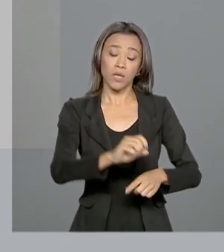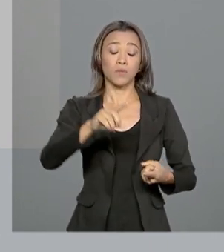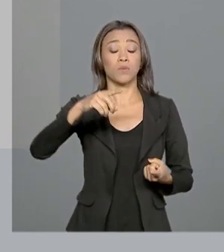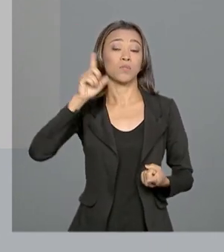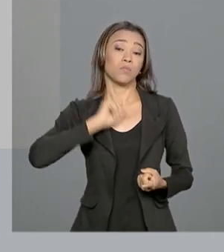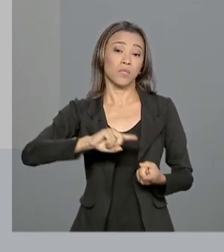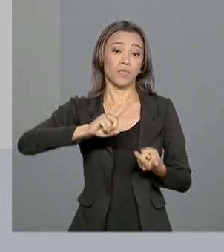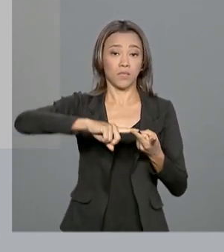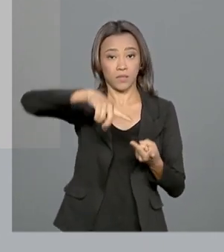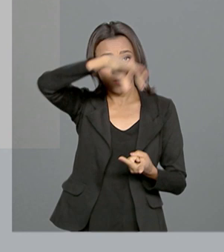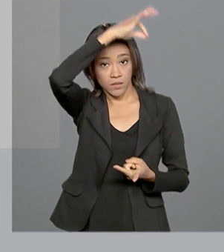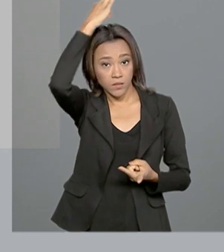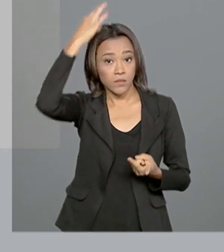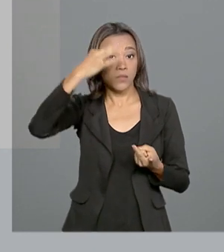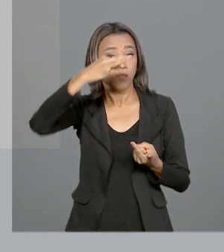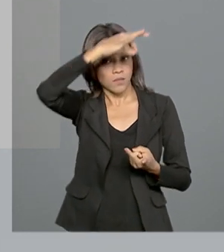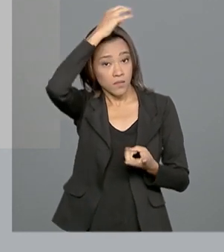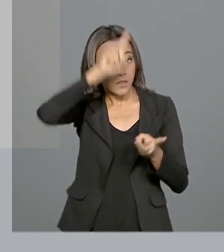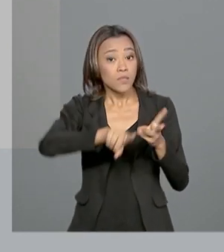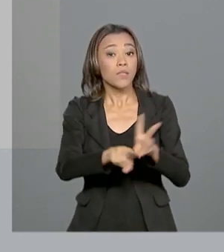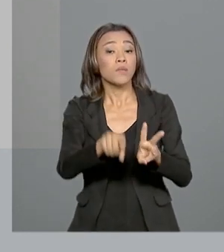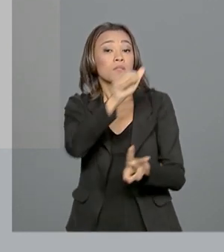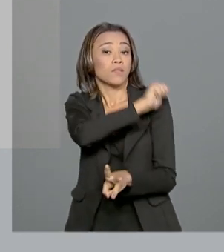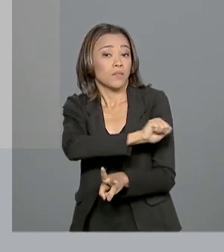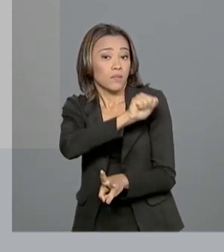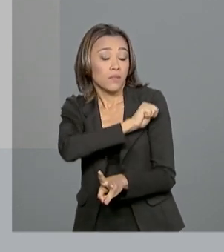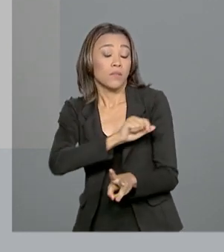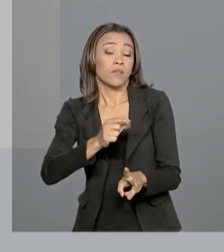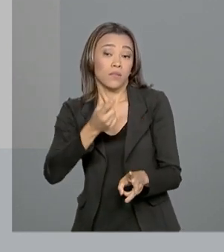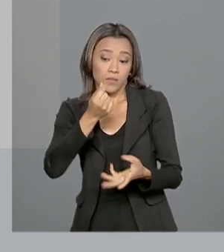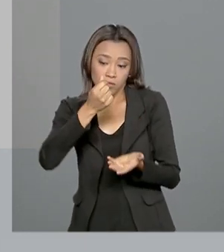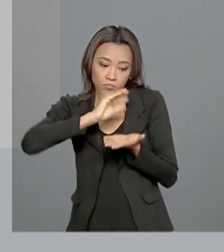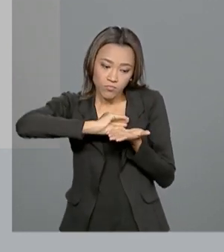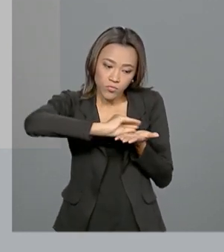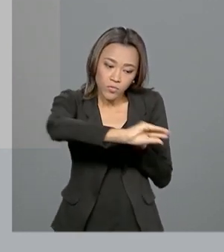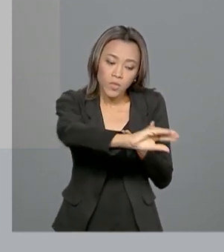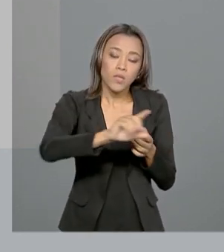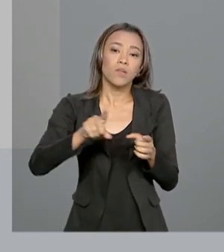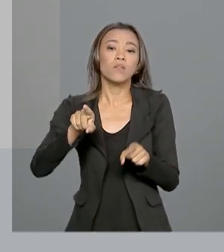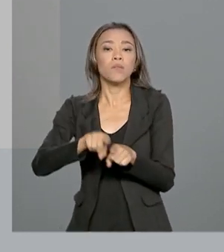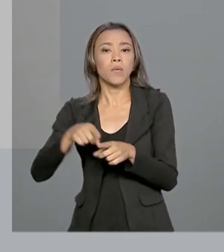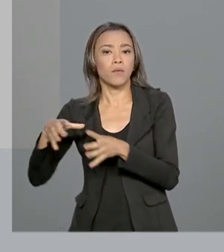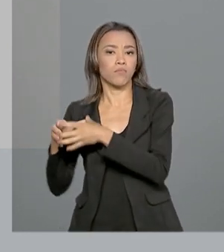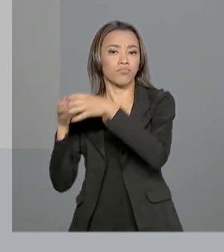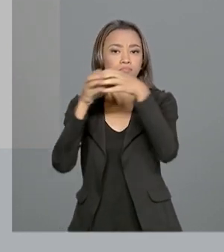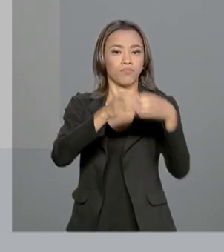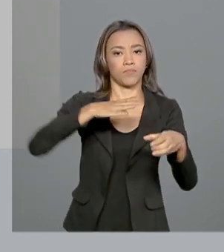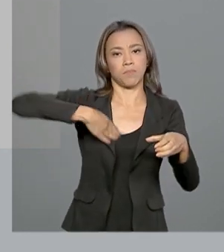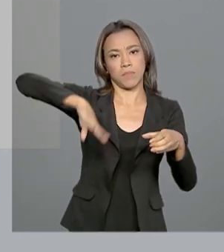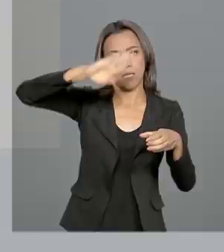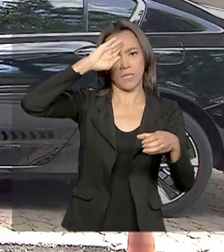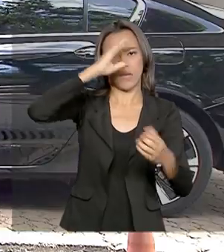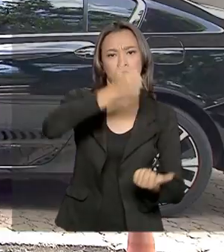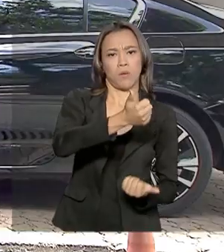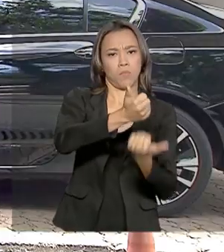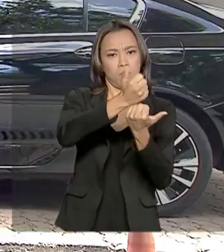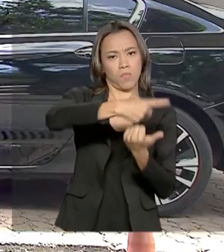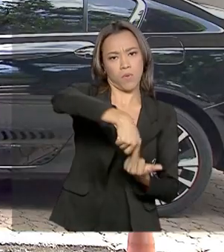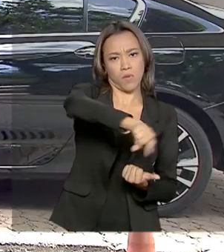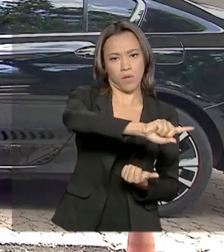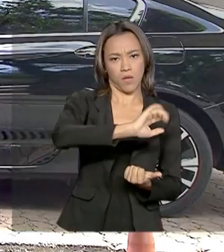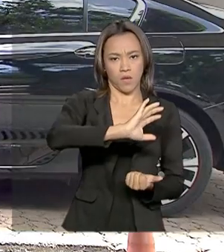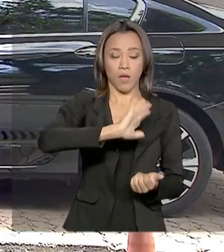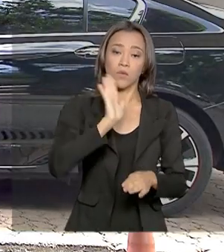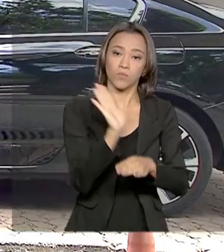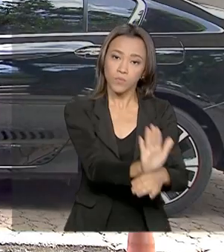Espírito Santo. E também enviando recursos e militares para esse socorro. Neste domingo, o ministro do